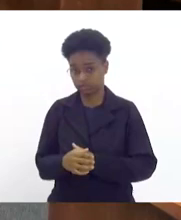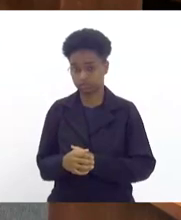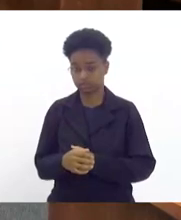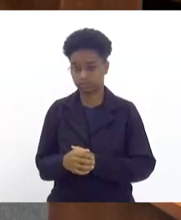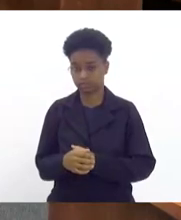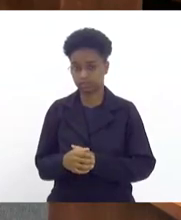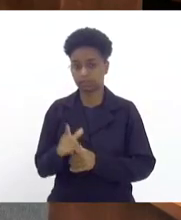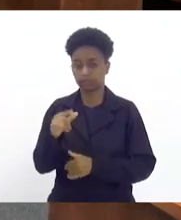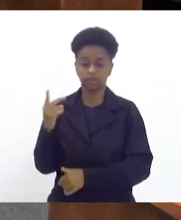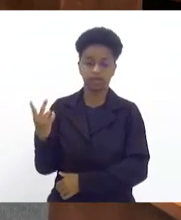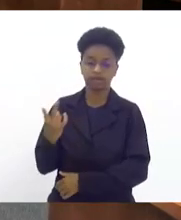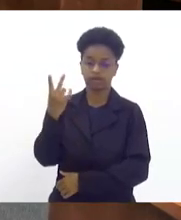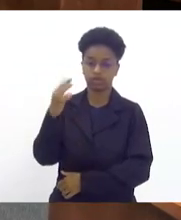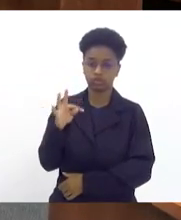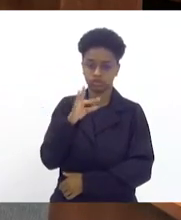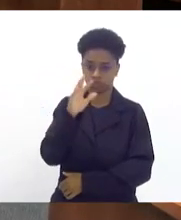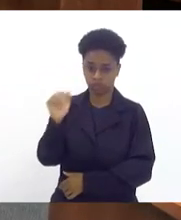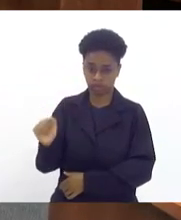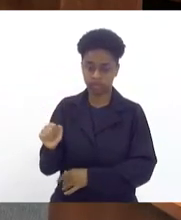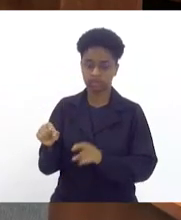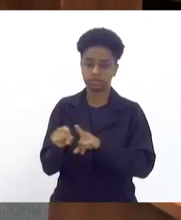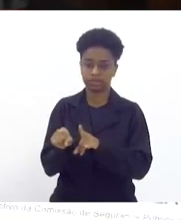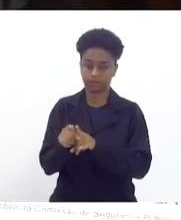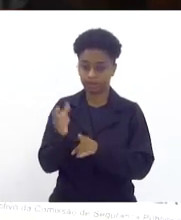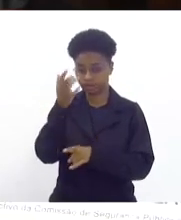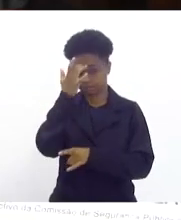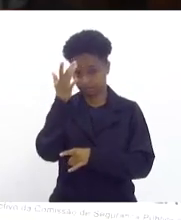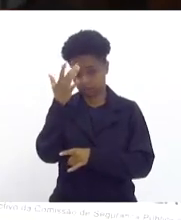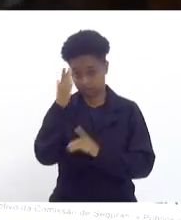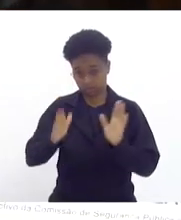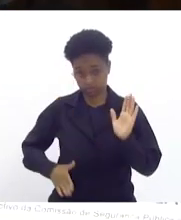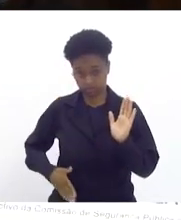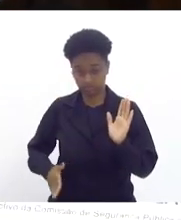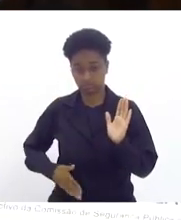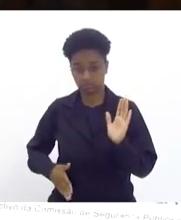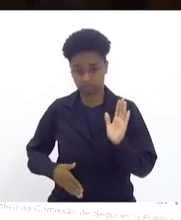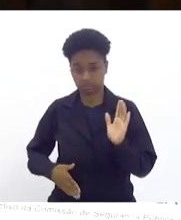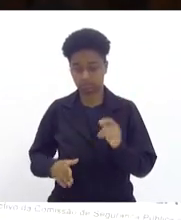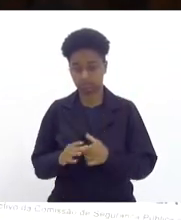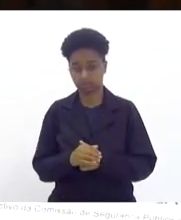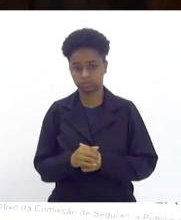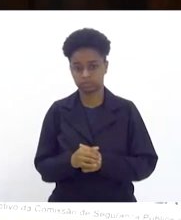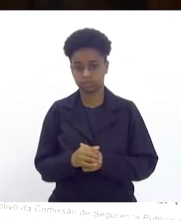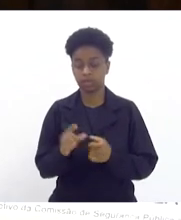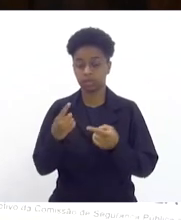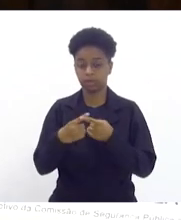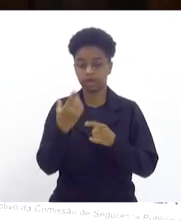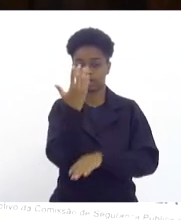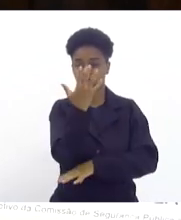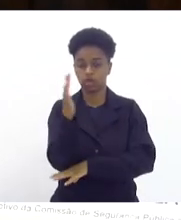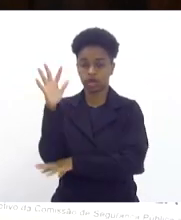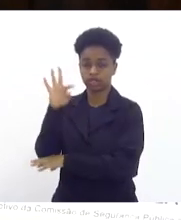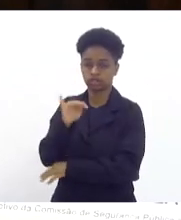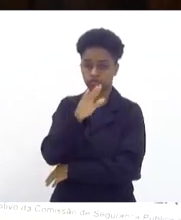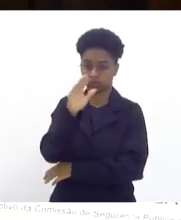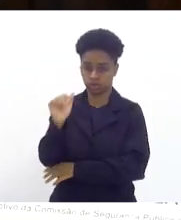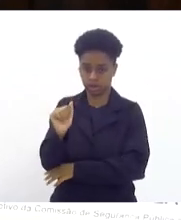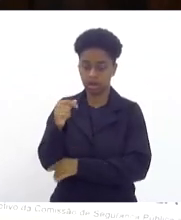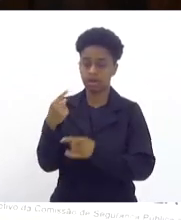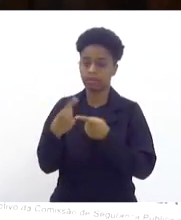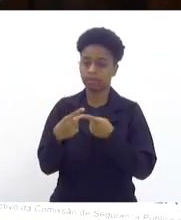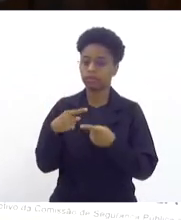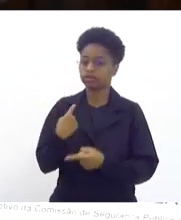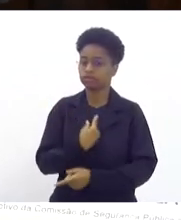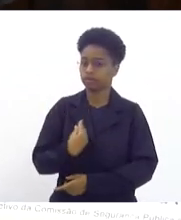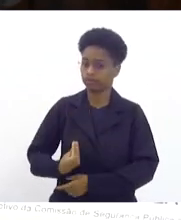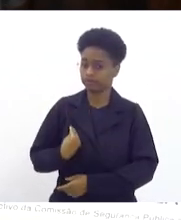valorizador da Tijuca Mas por outro lado um facilitador do vagabundo da bandidagem que é a floresta da Tijuca a gente tem vivido